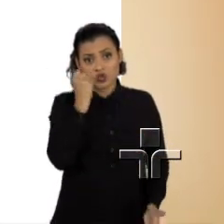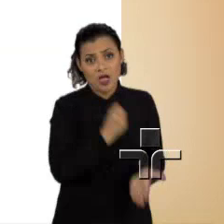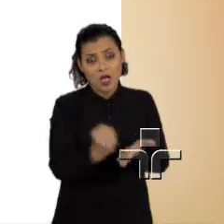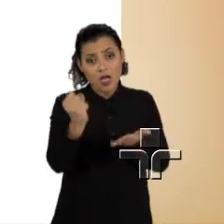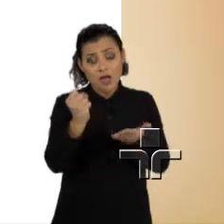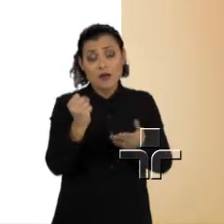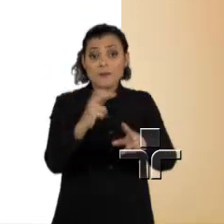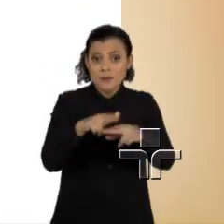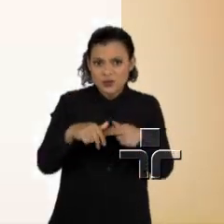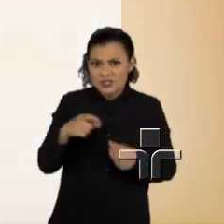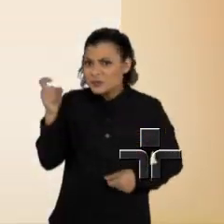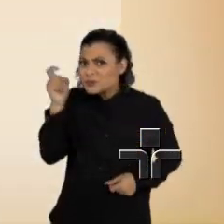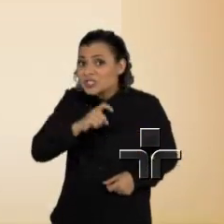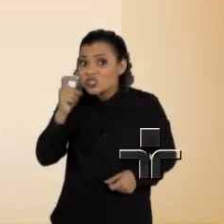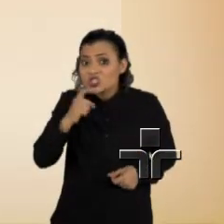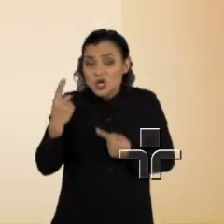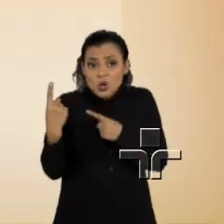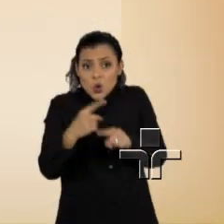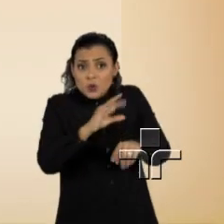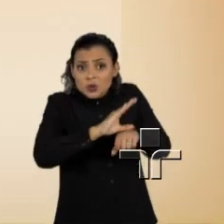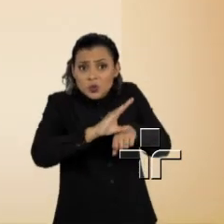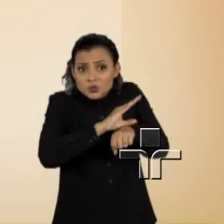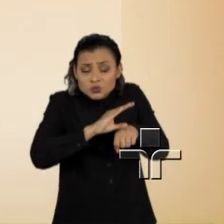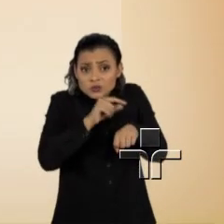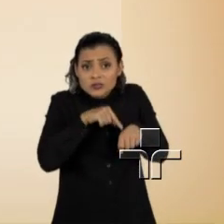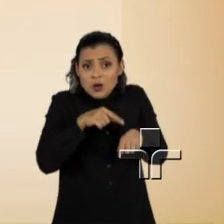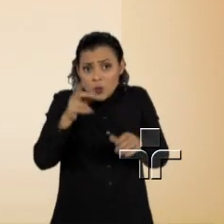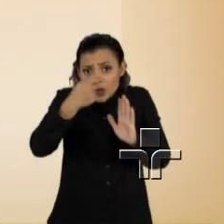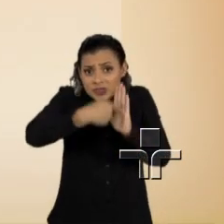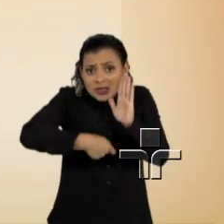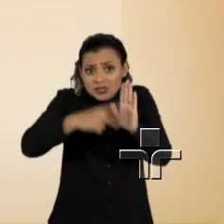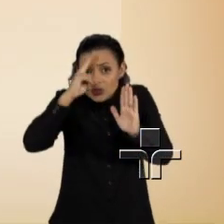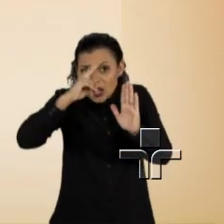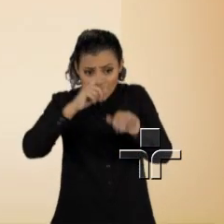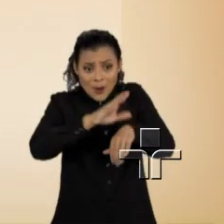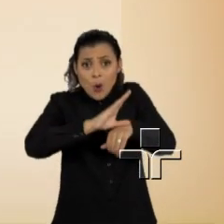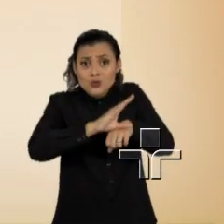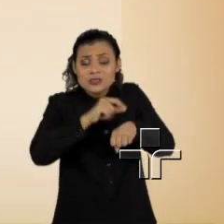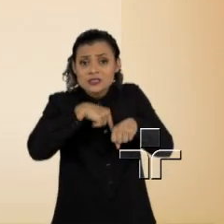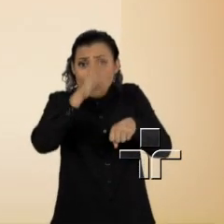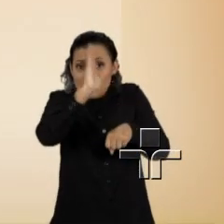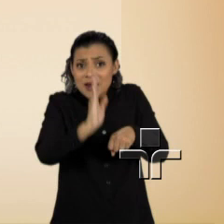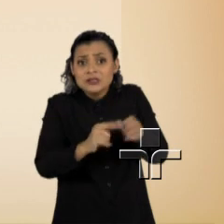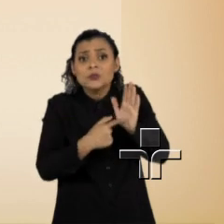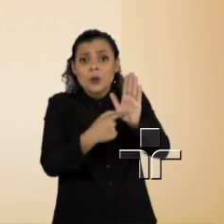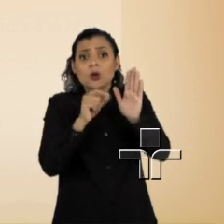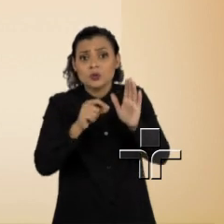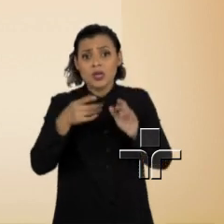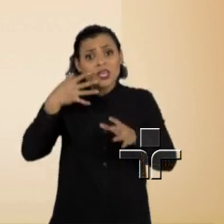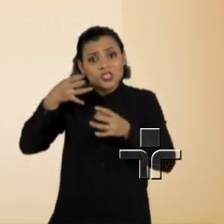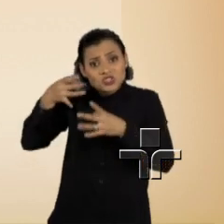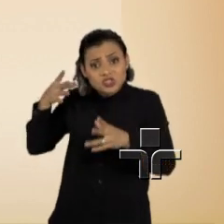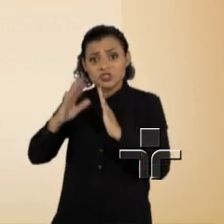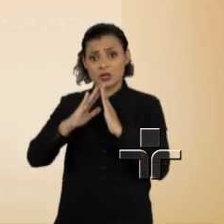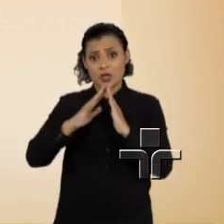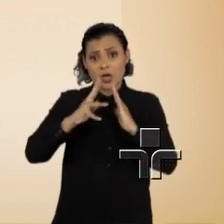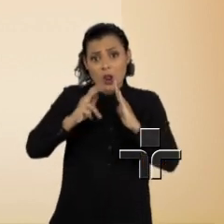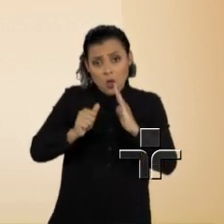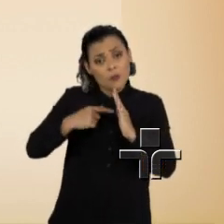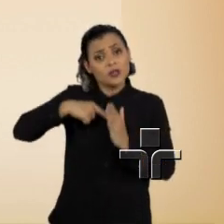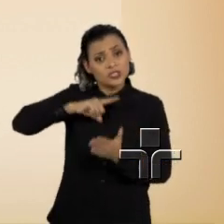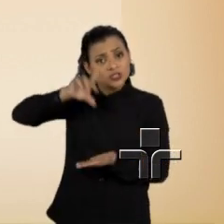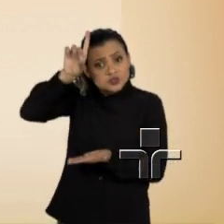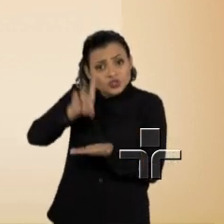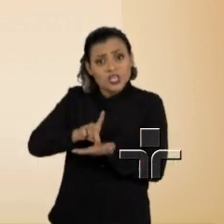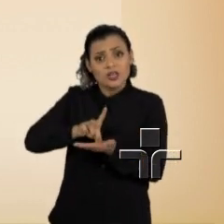de mentir e afrontar a Constituição. O texto lembra que a Constituição brasileira garante a indígenas e quilombolas o direito